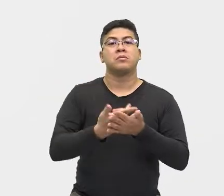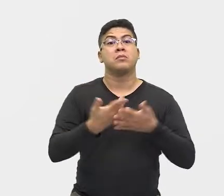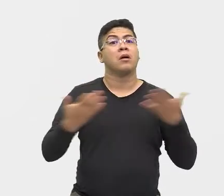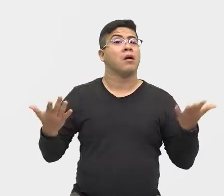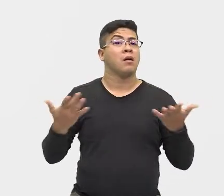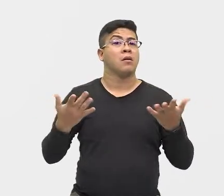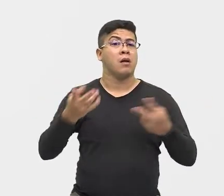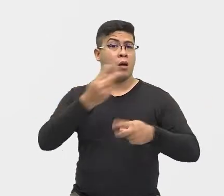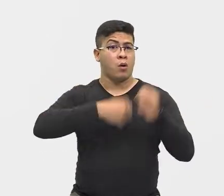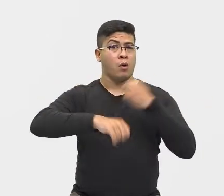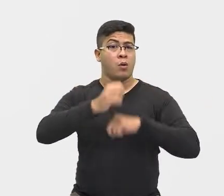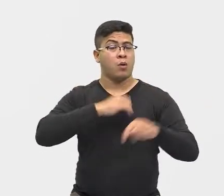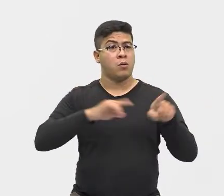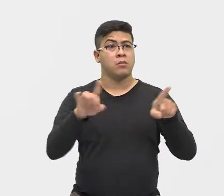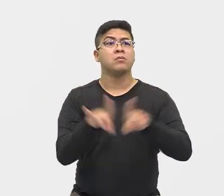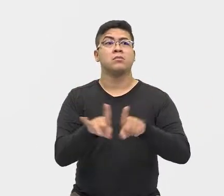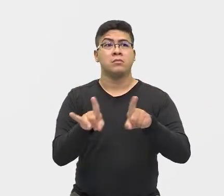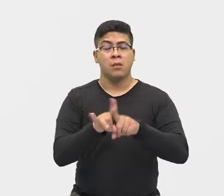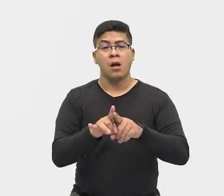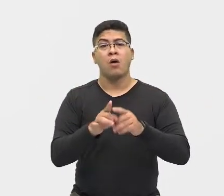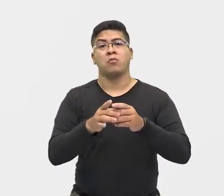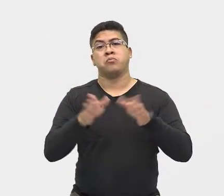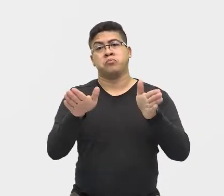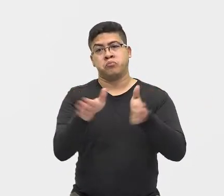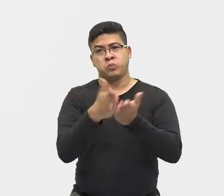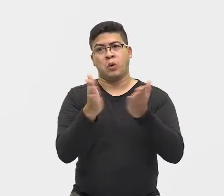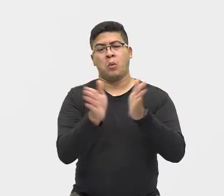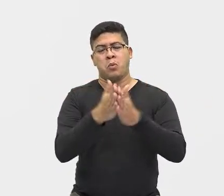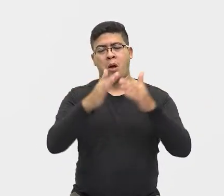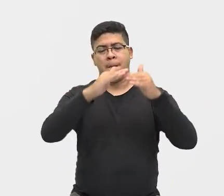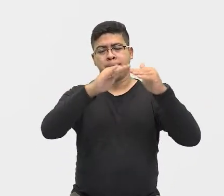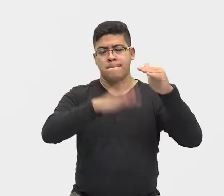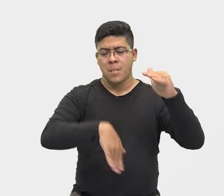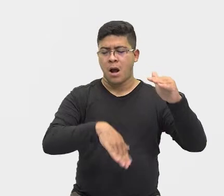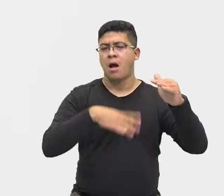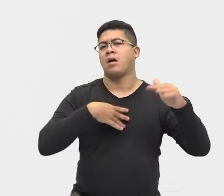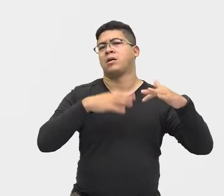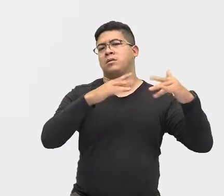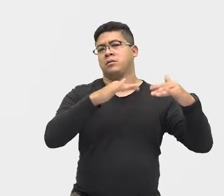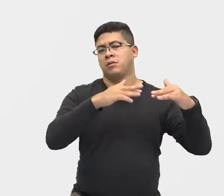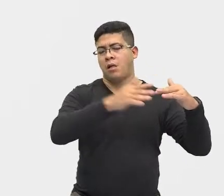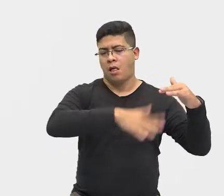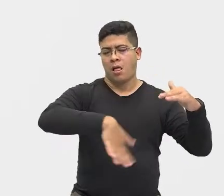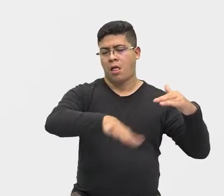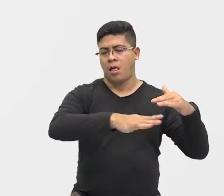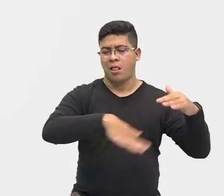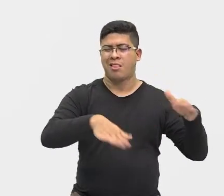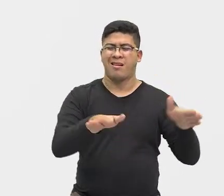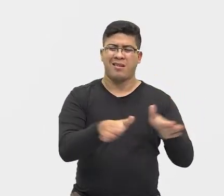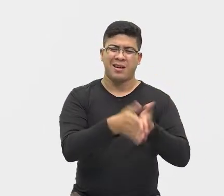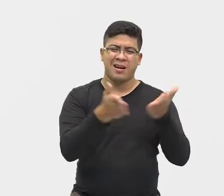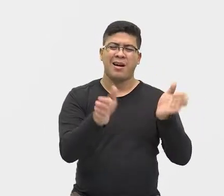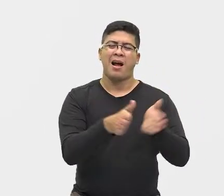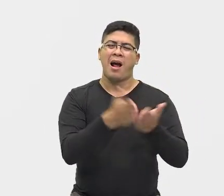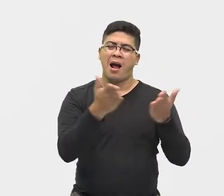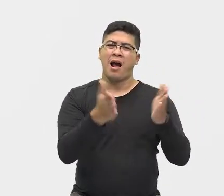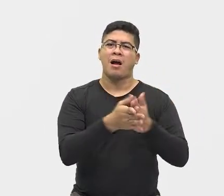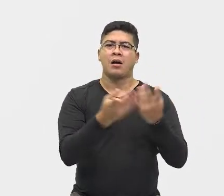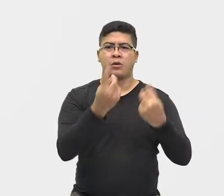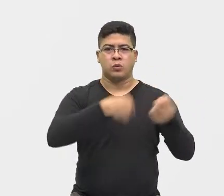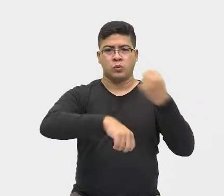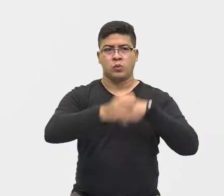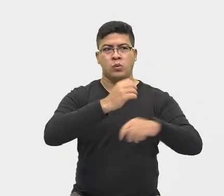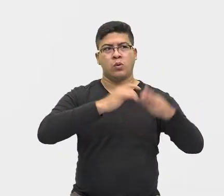essa região ela também decaiu e ocorreu uma grande pobreza, uma grande situação de penúria nessa